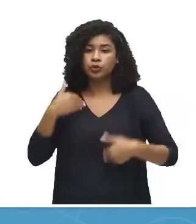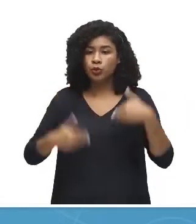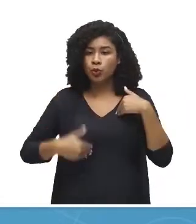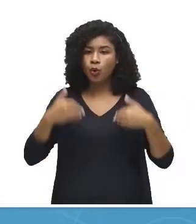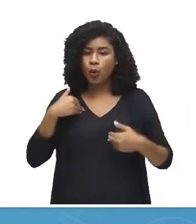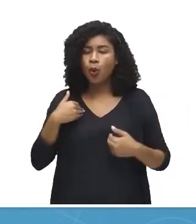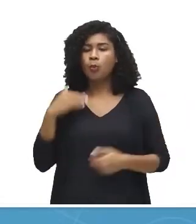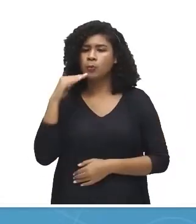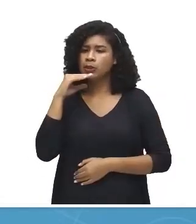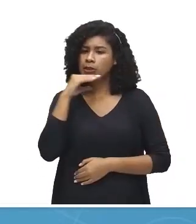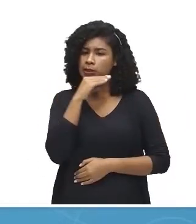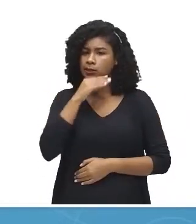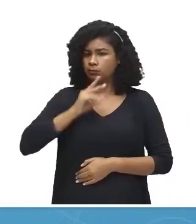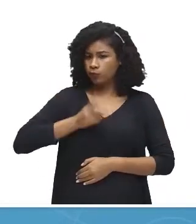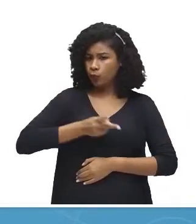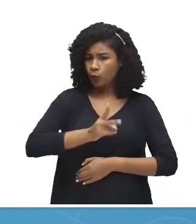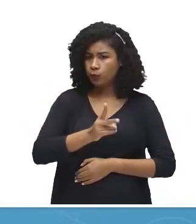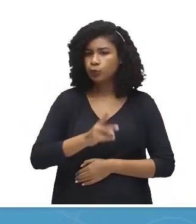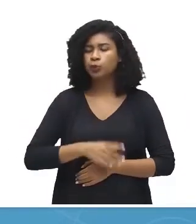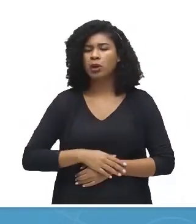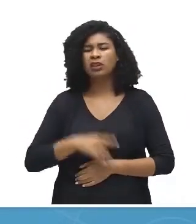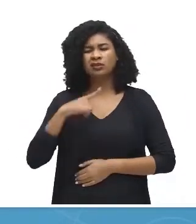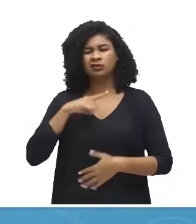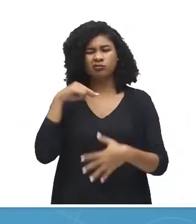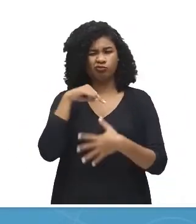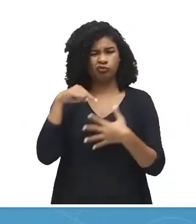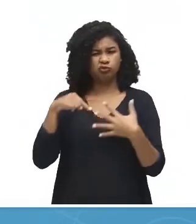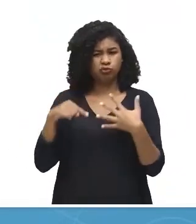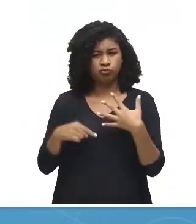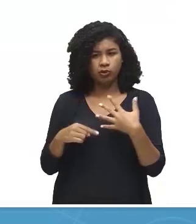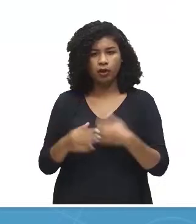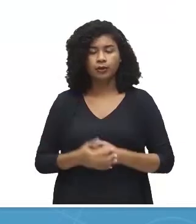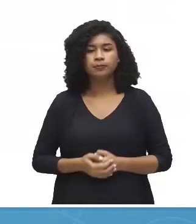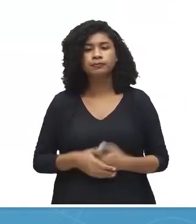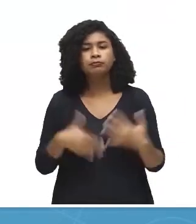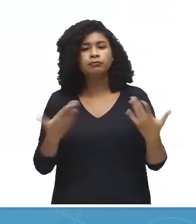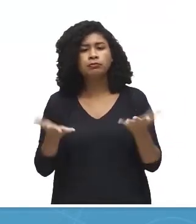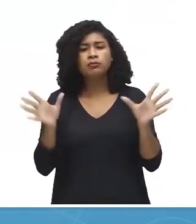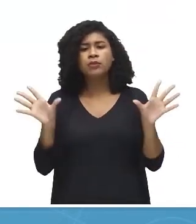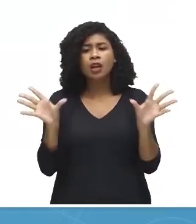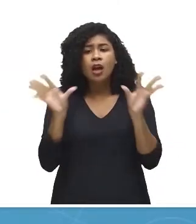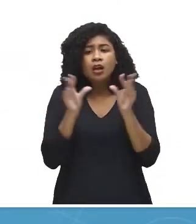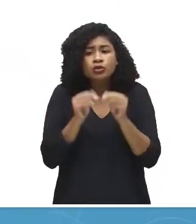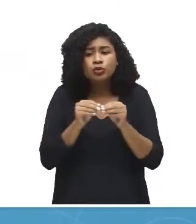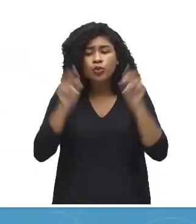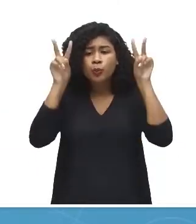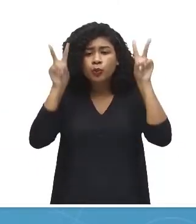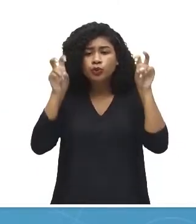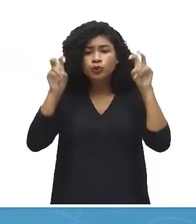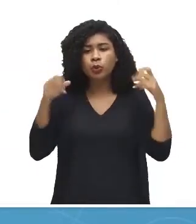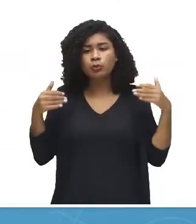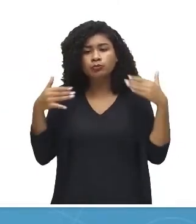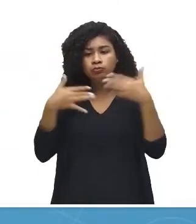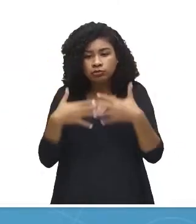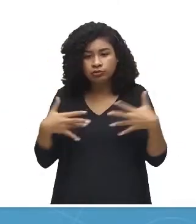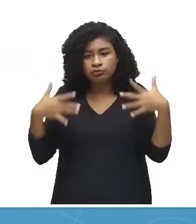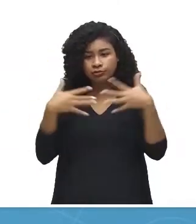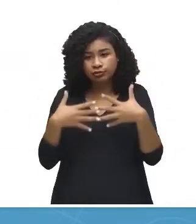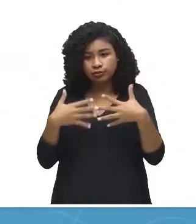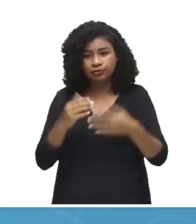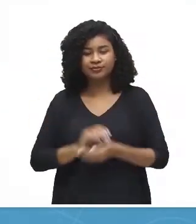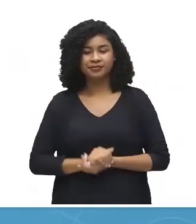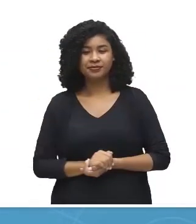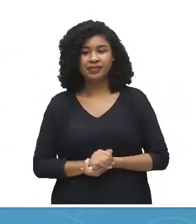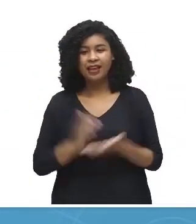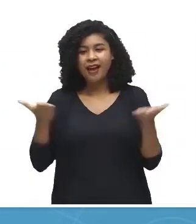corpo, entre outras funções, tá? Então, esse foi um pequeno resumo do nosso tecido epitelial. E agora a gente